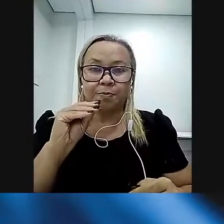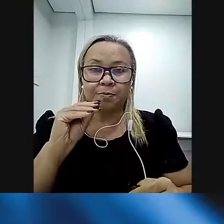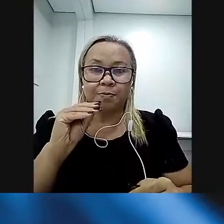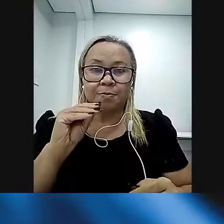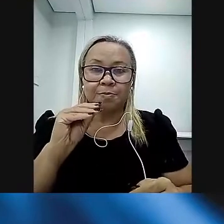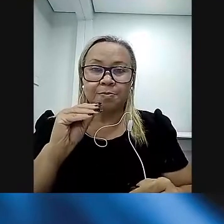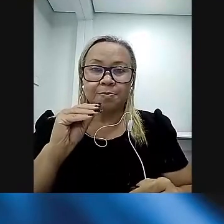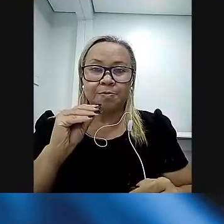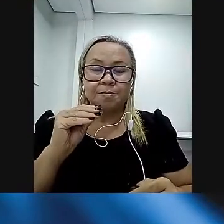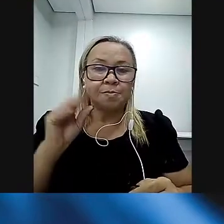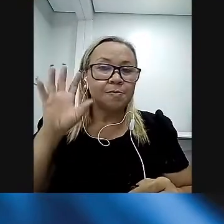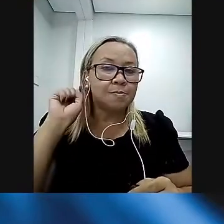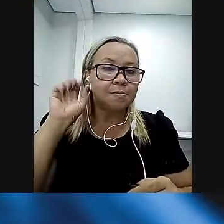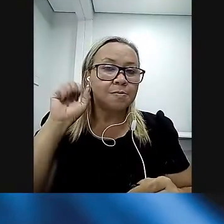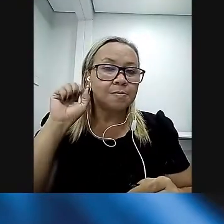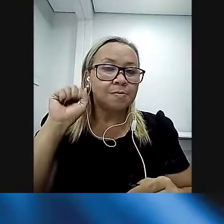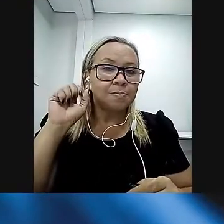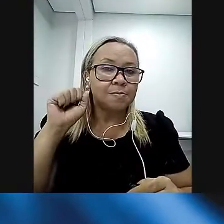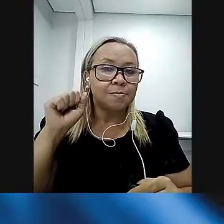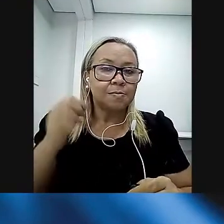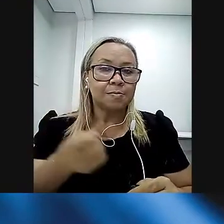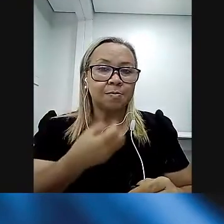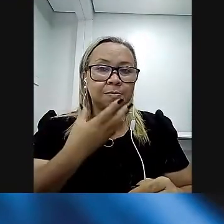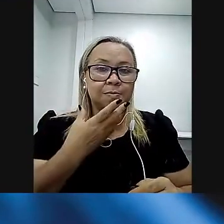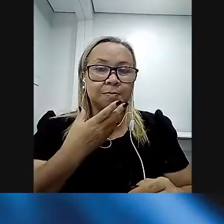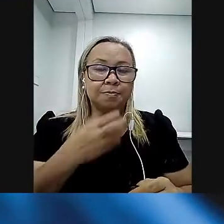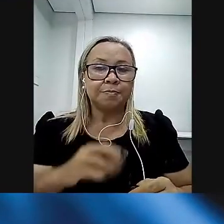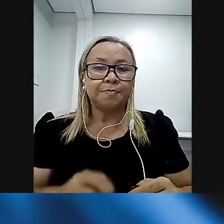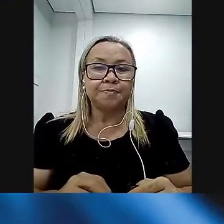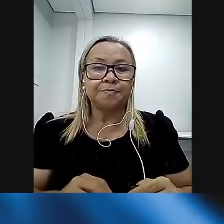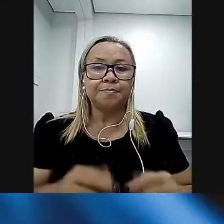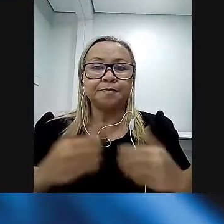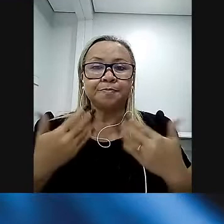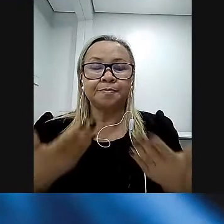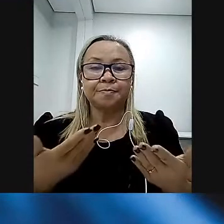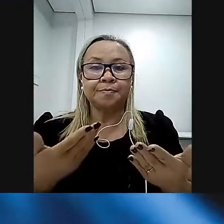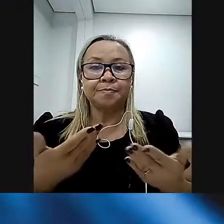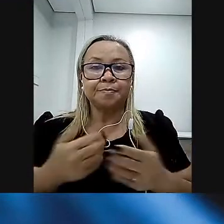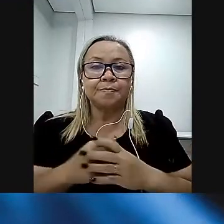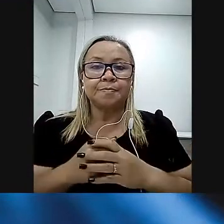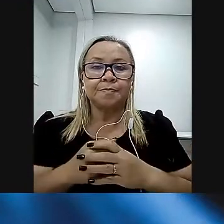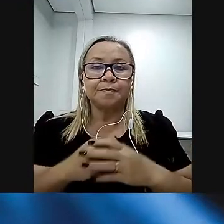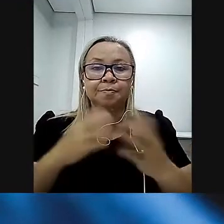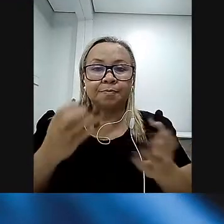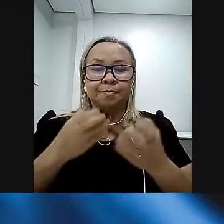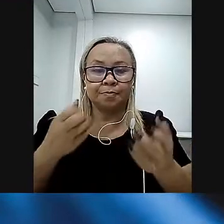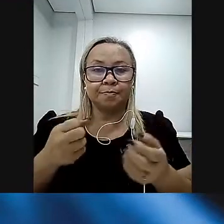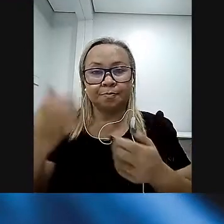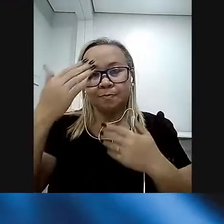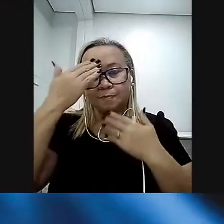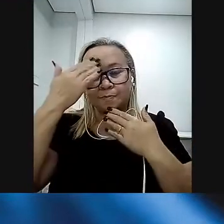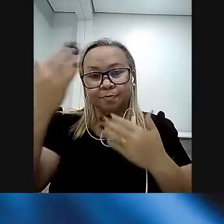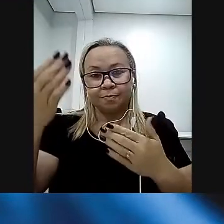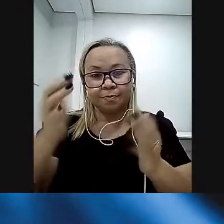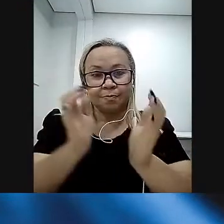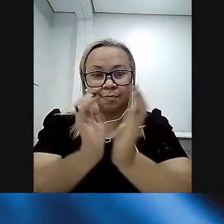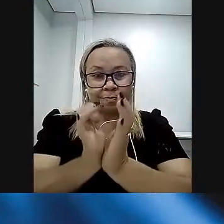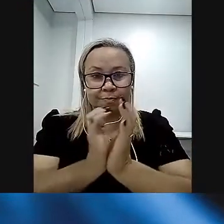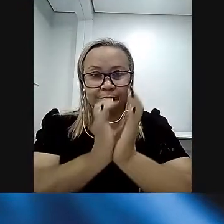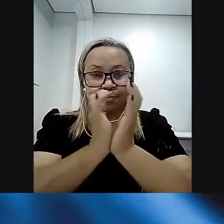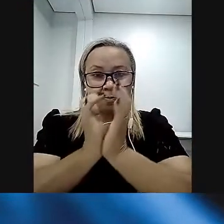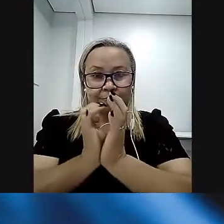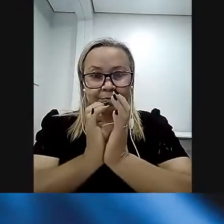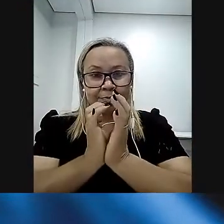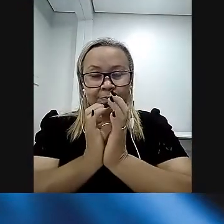Estão me ouvindo bem? Tá ok? Então, eu queria agradecer à equipe